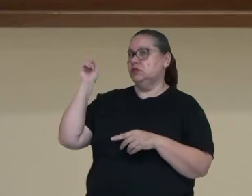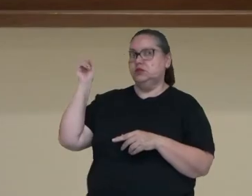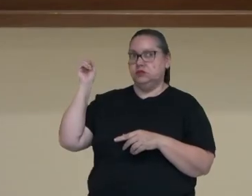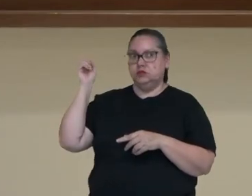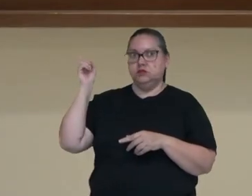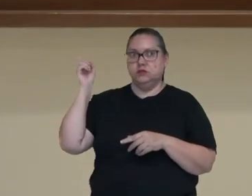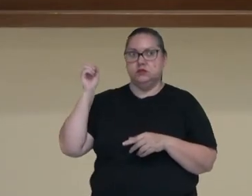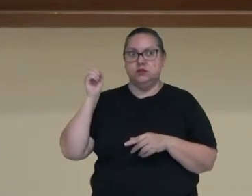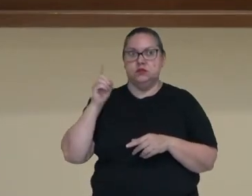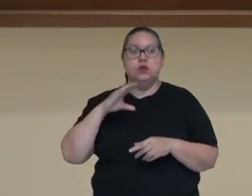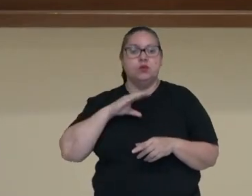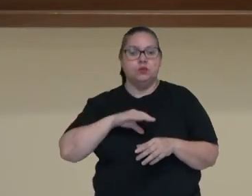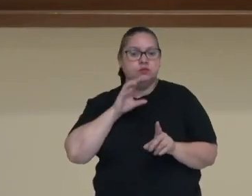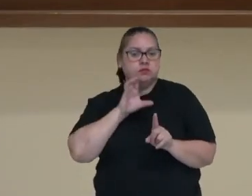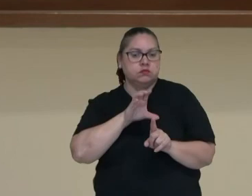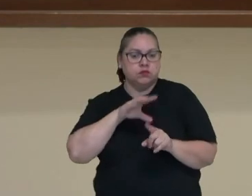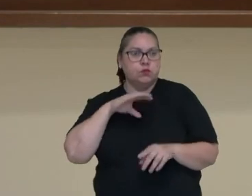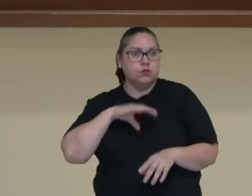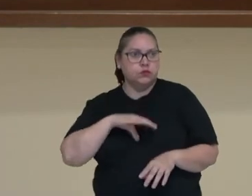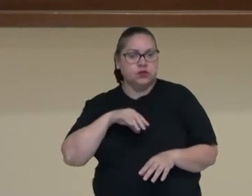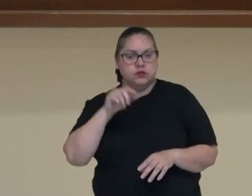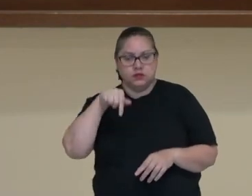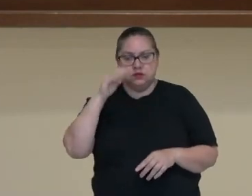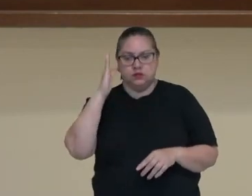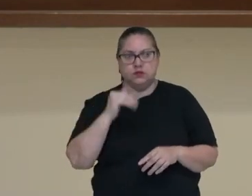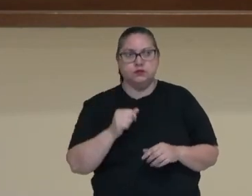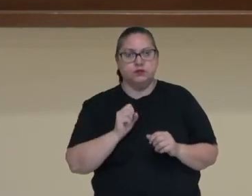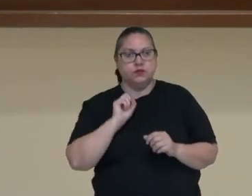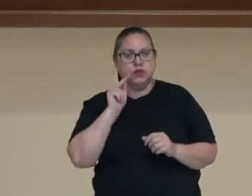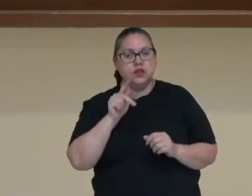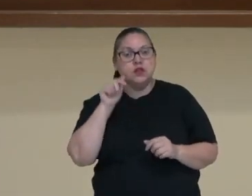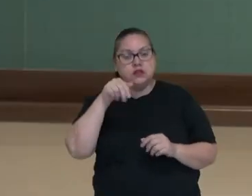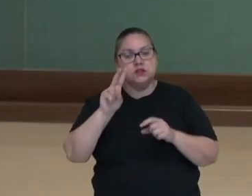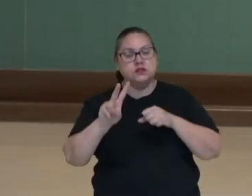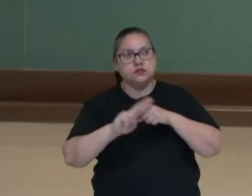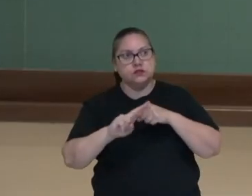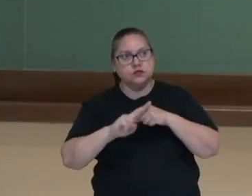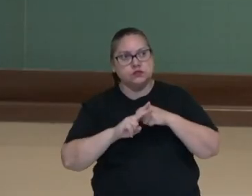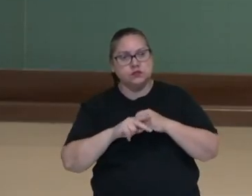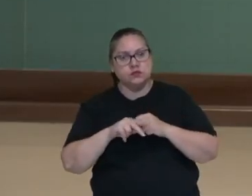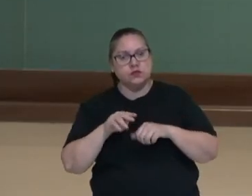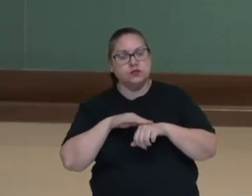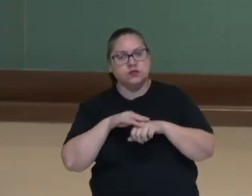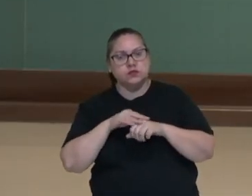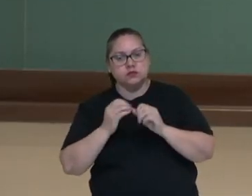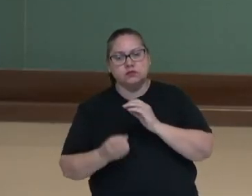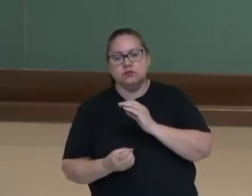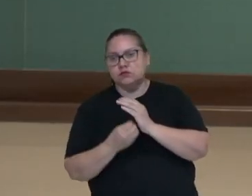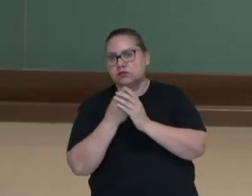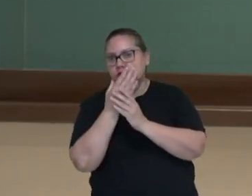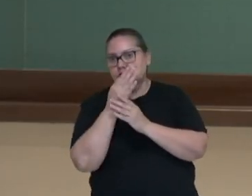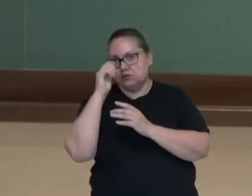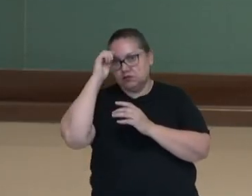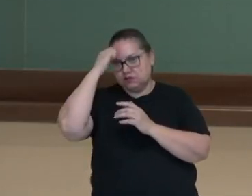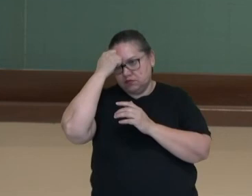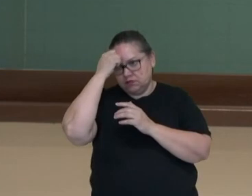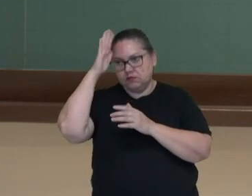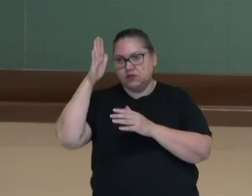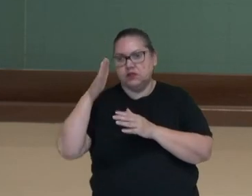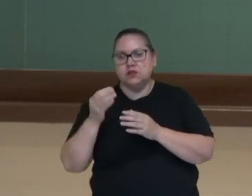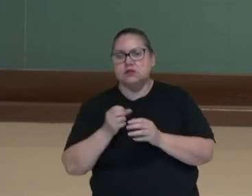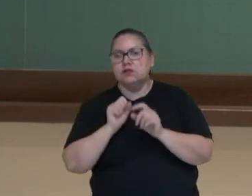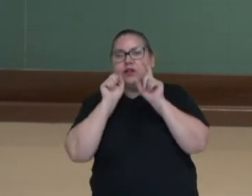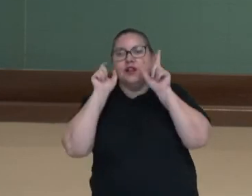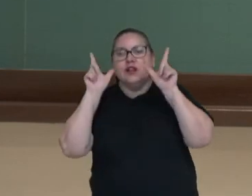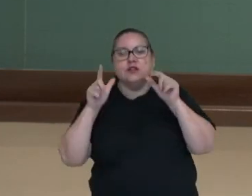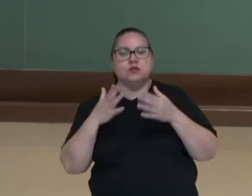influenciaram inclusive o português no Brasil. Ok? Neste vídeo, falamos sobre a origem dos africanos, deixamos claro